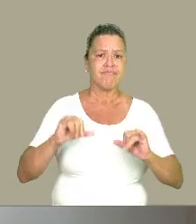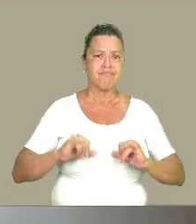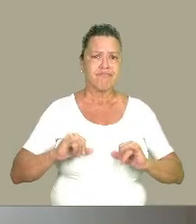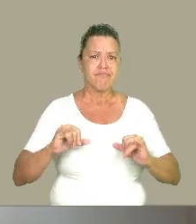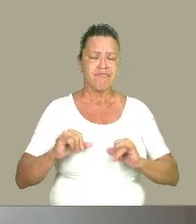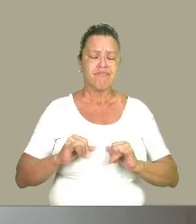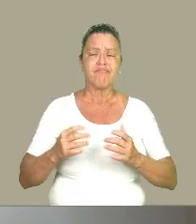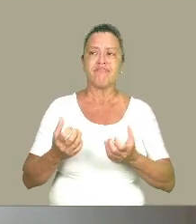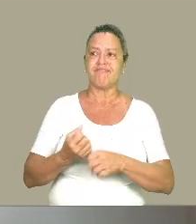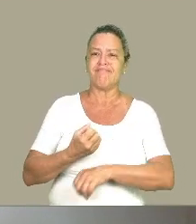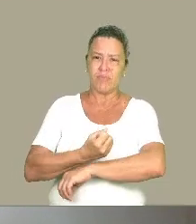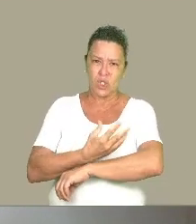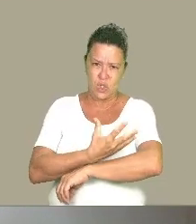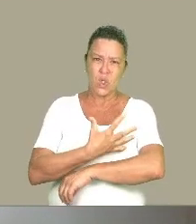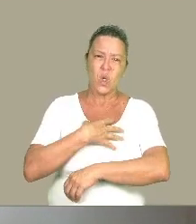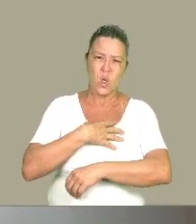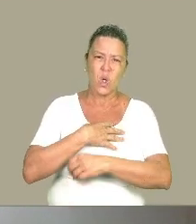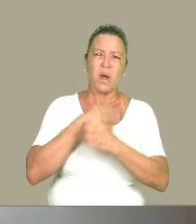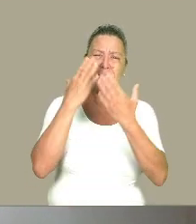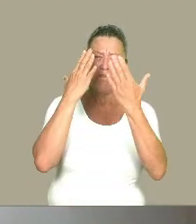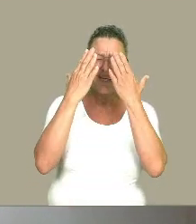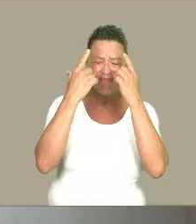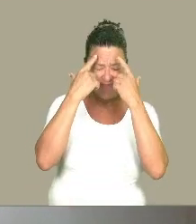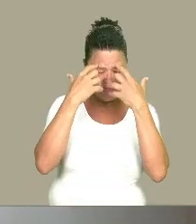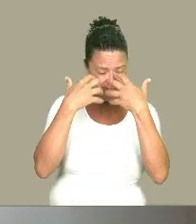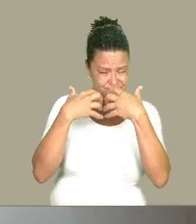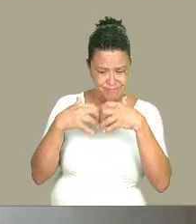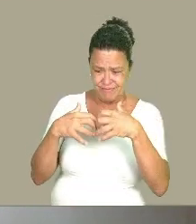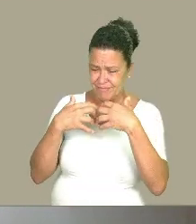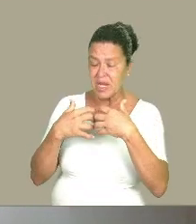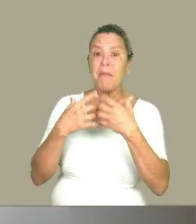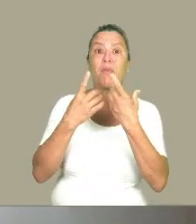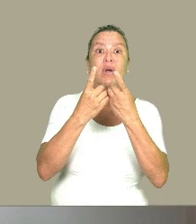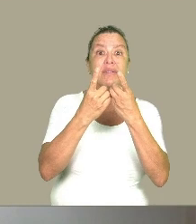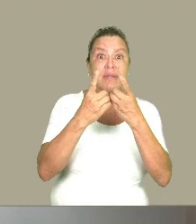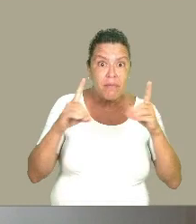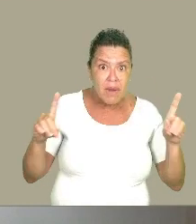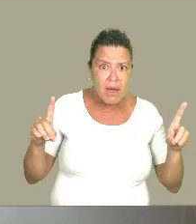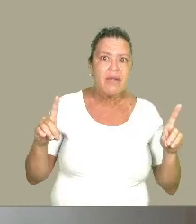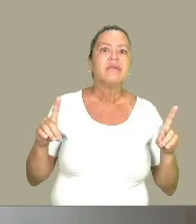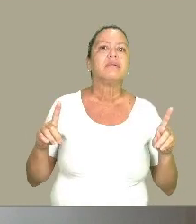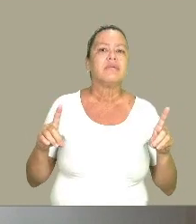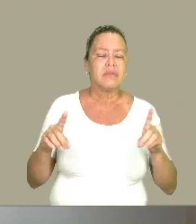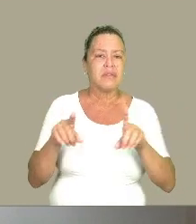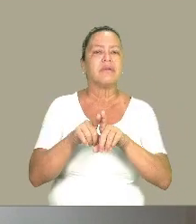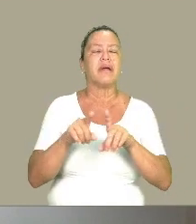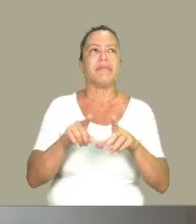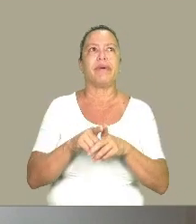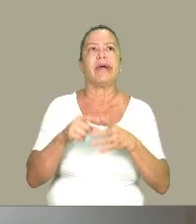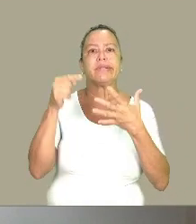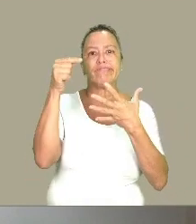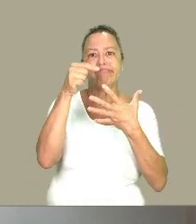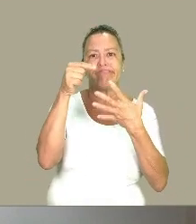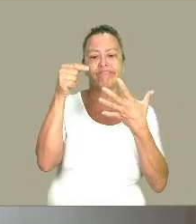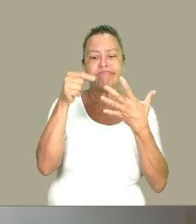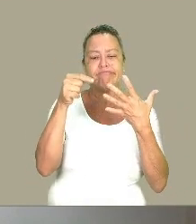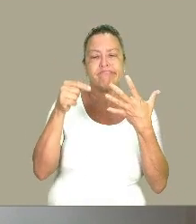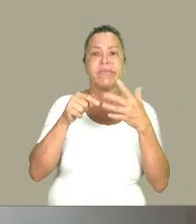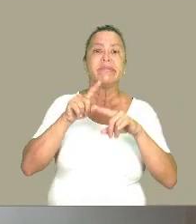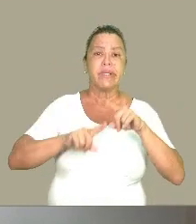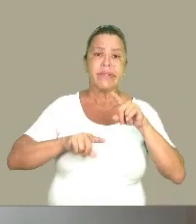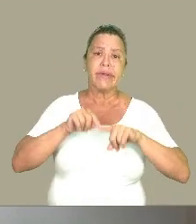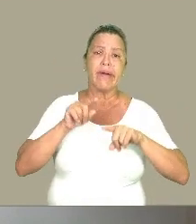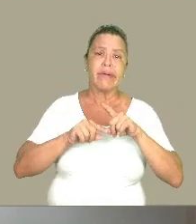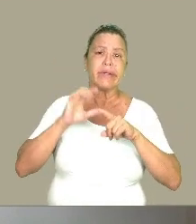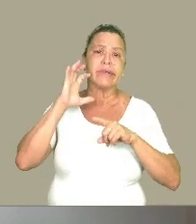dificuldade emocional e psicológica que é uma separação conjugal, há também uma série de questões materiais, né,